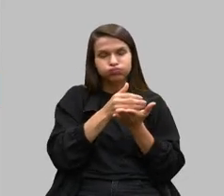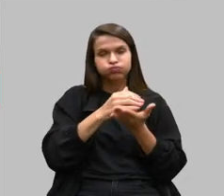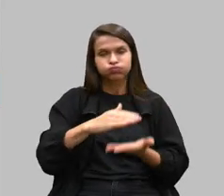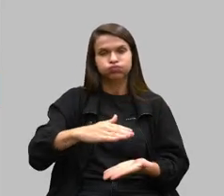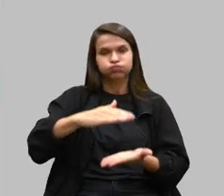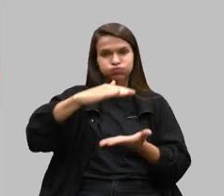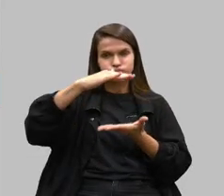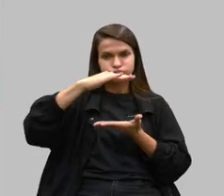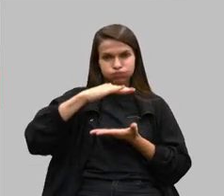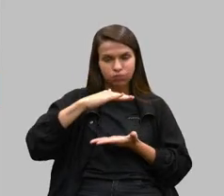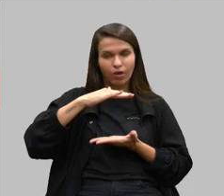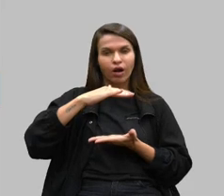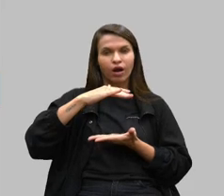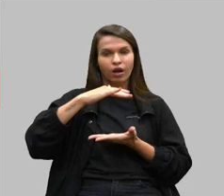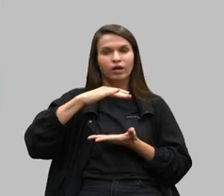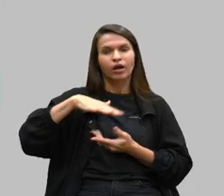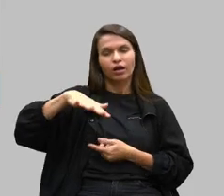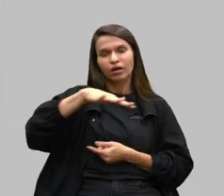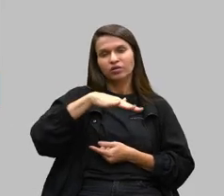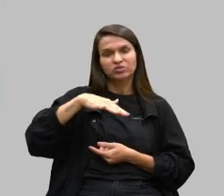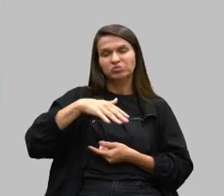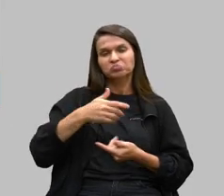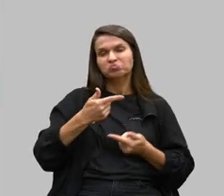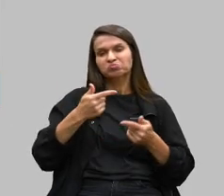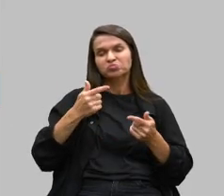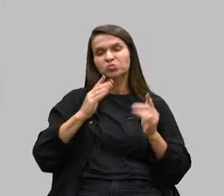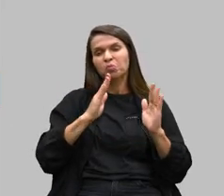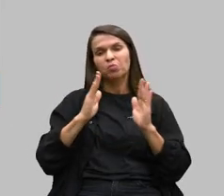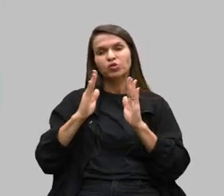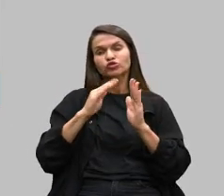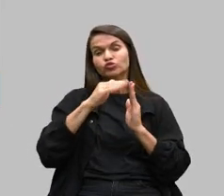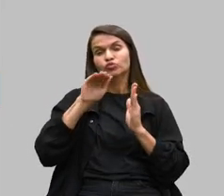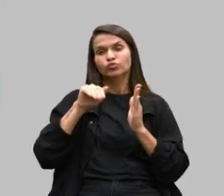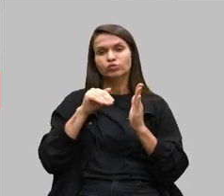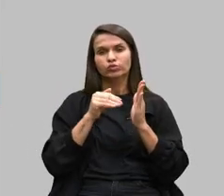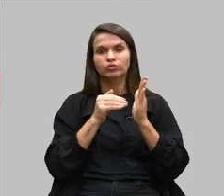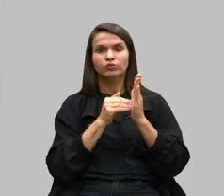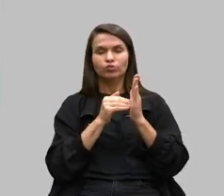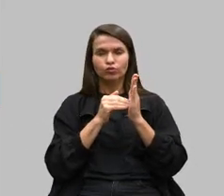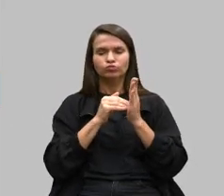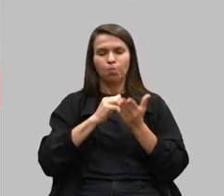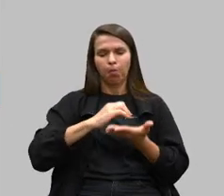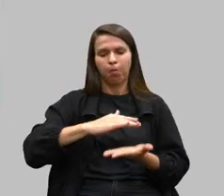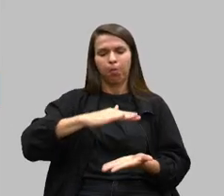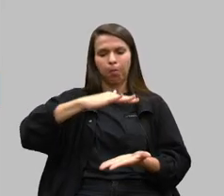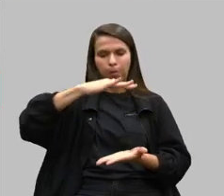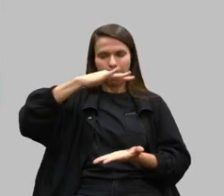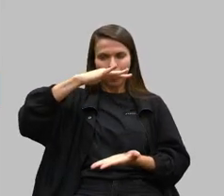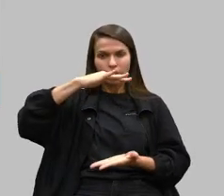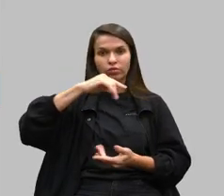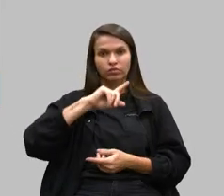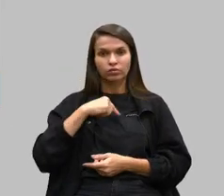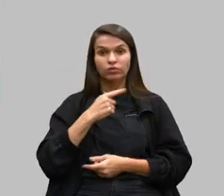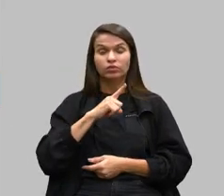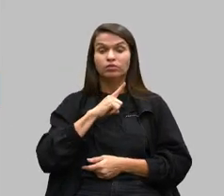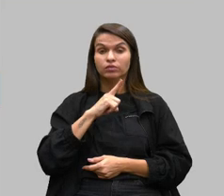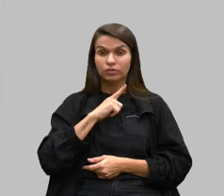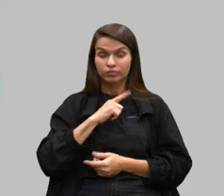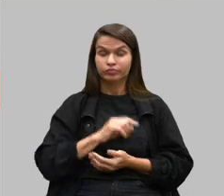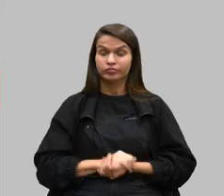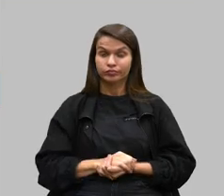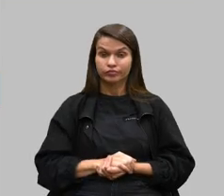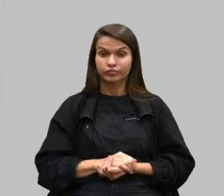região e também não tinha previsão de tudo isso de volume que nós temos a pergunta